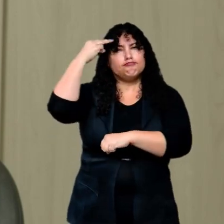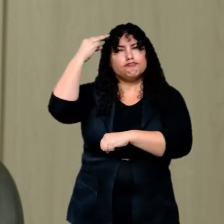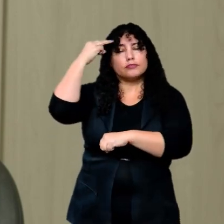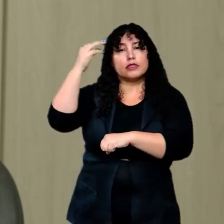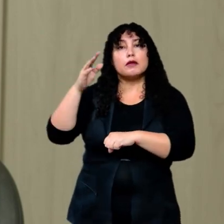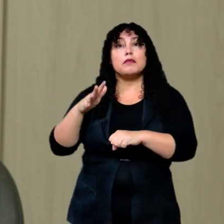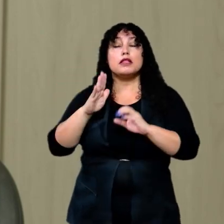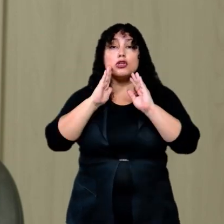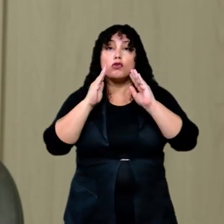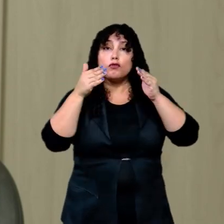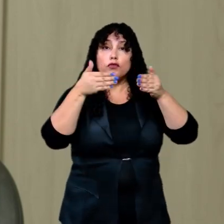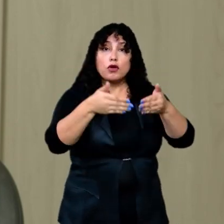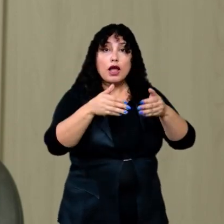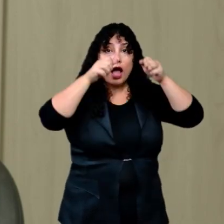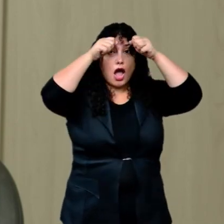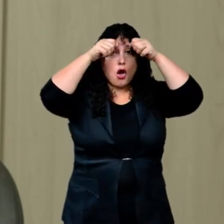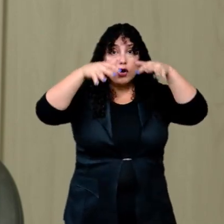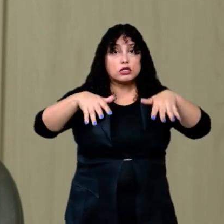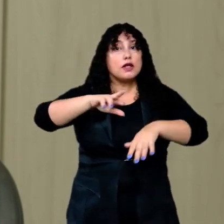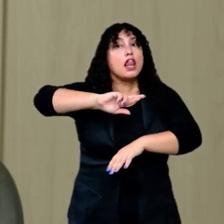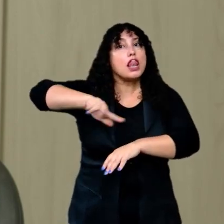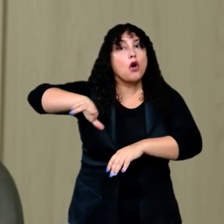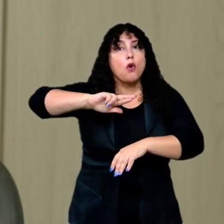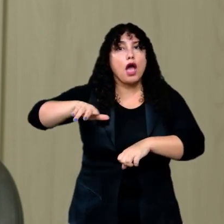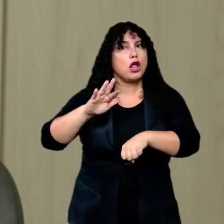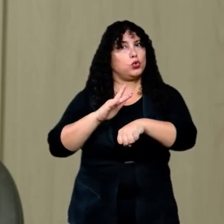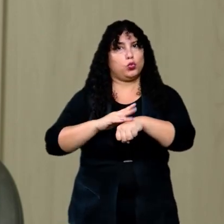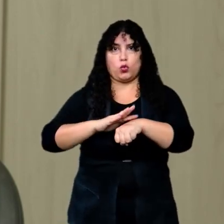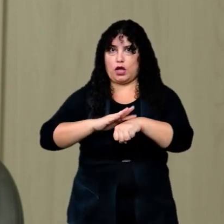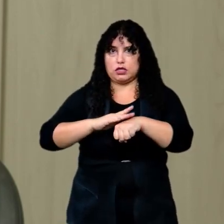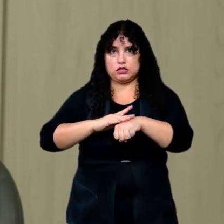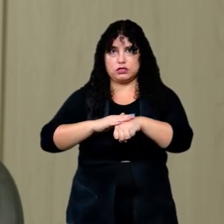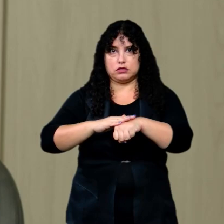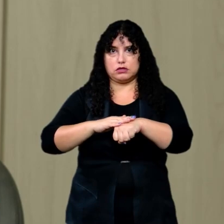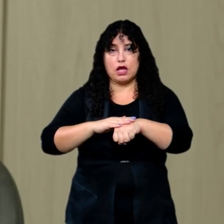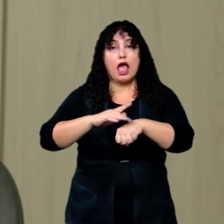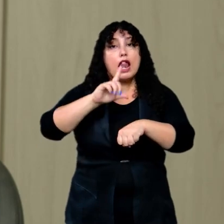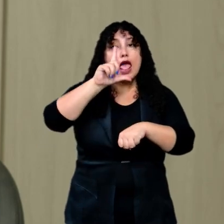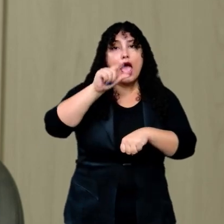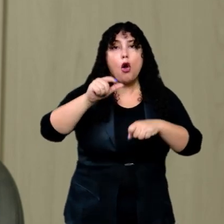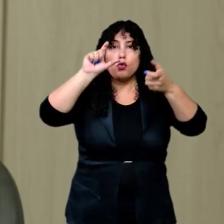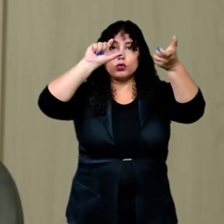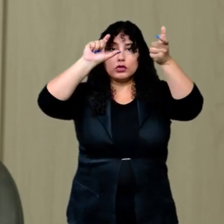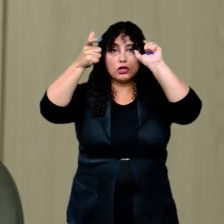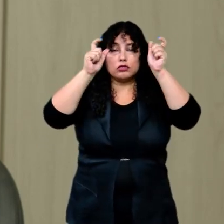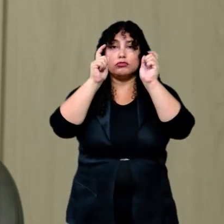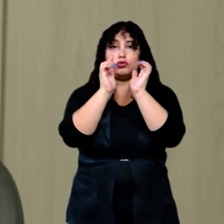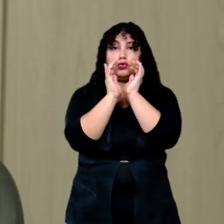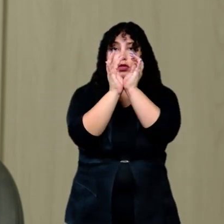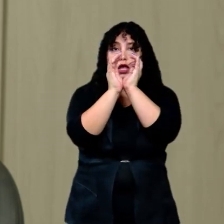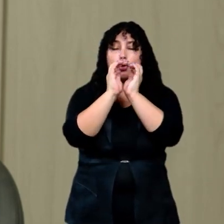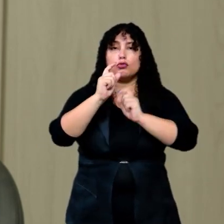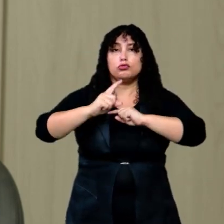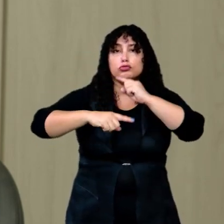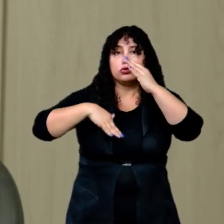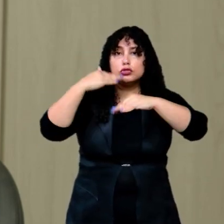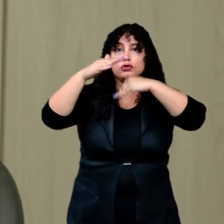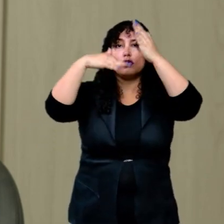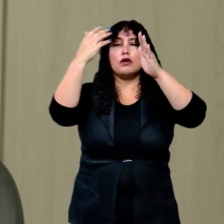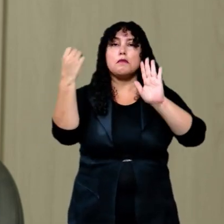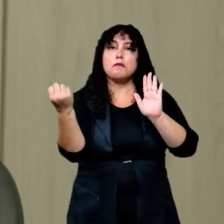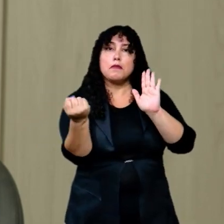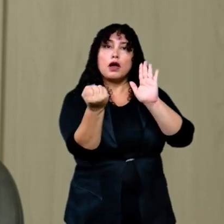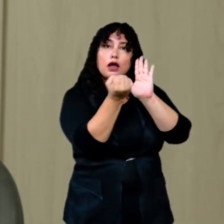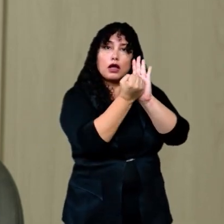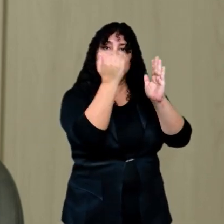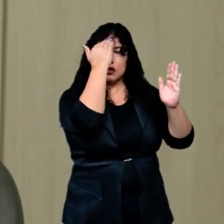deixa eu frisar, autismo não é doença, tá? Ele é um transtorno do neurodesenvolvimento, marcado, de acordo